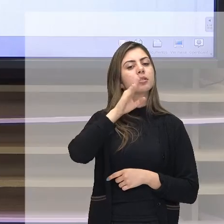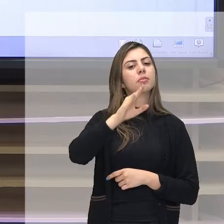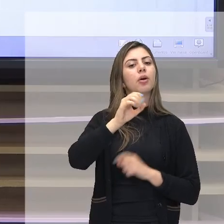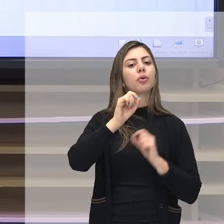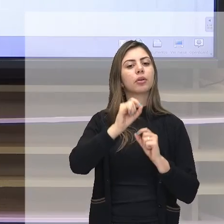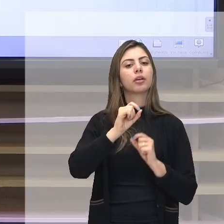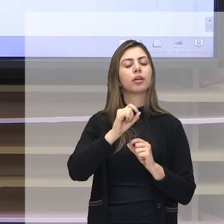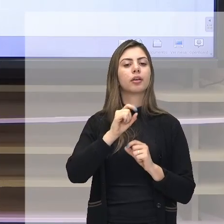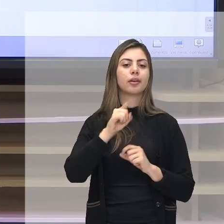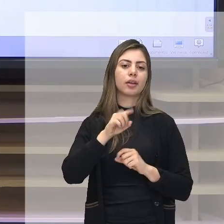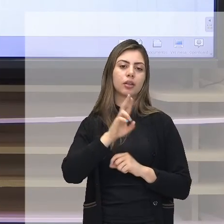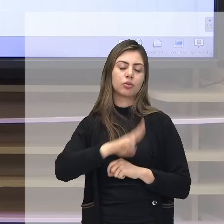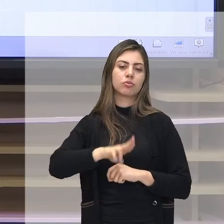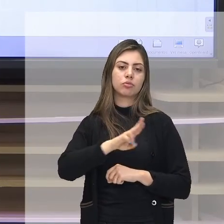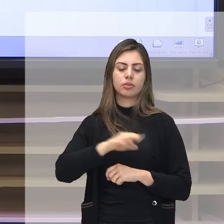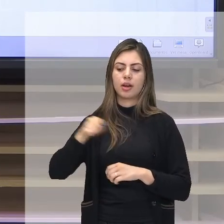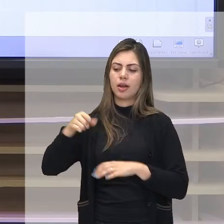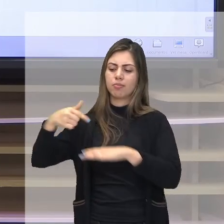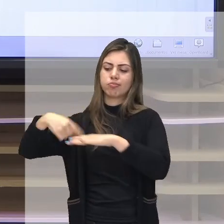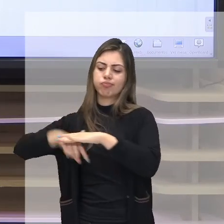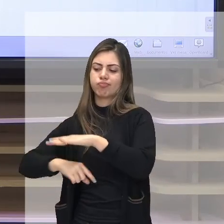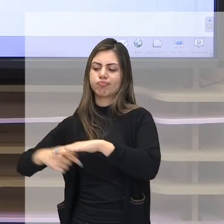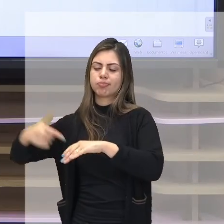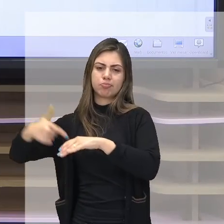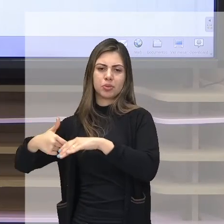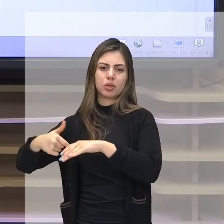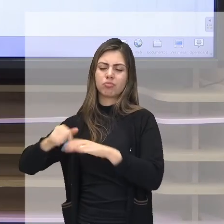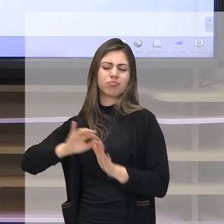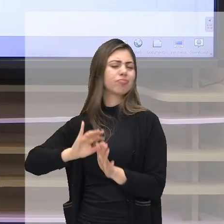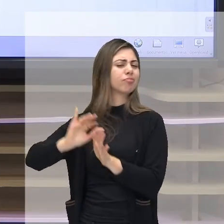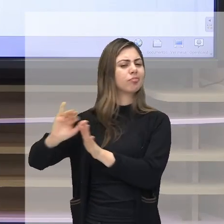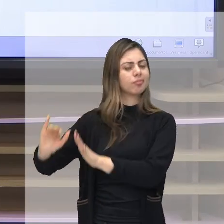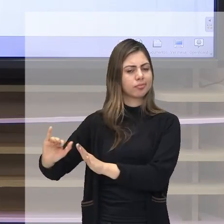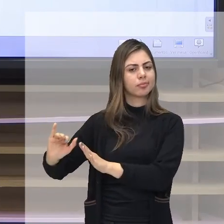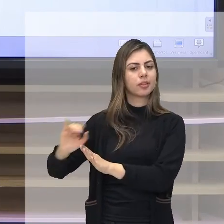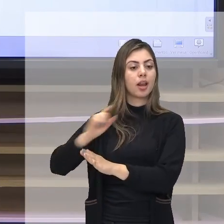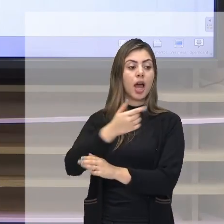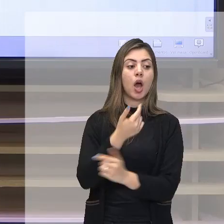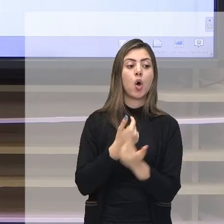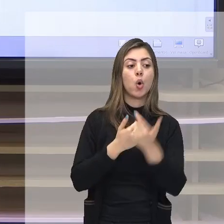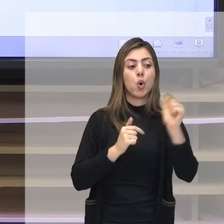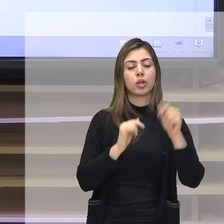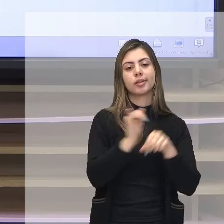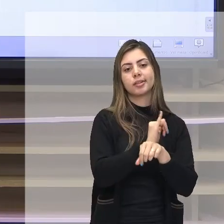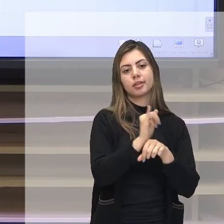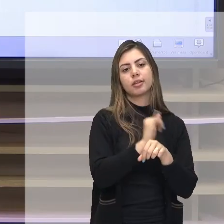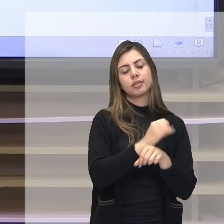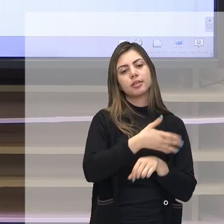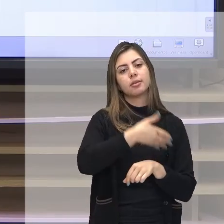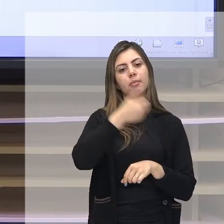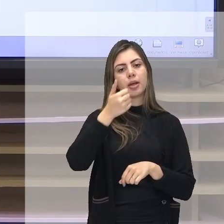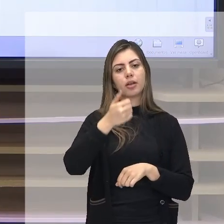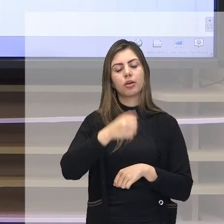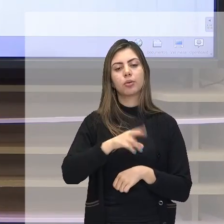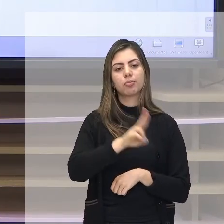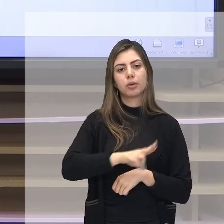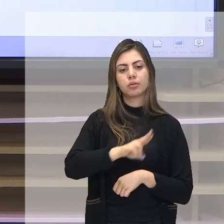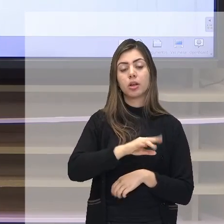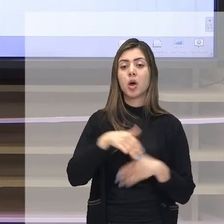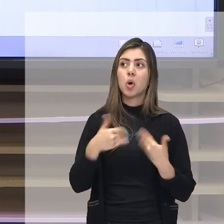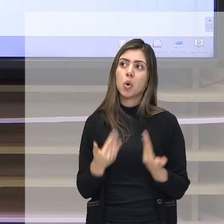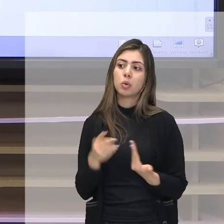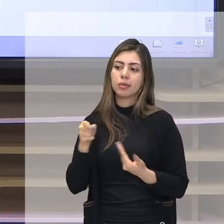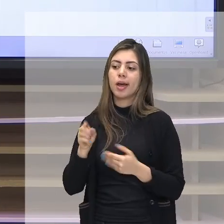do combustível fóssil, não utilizar o combustível fóssil, né? Ou utilizar, mas